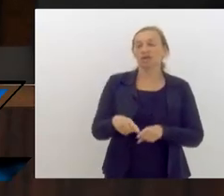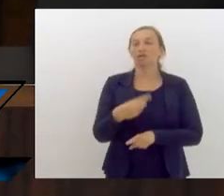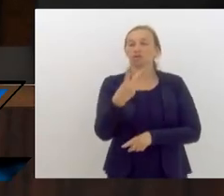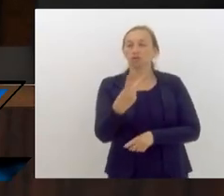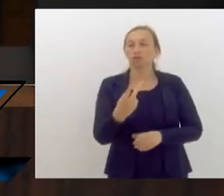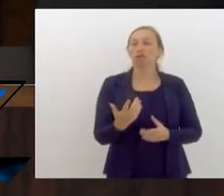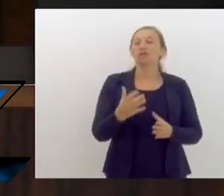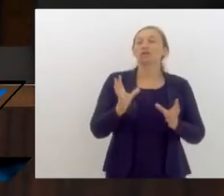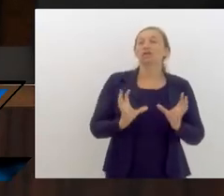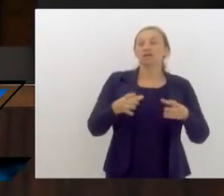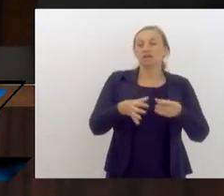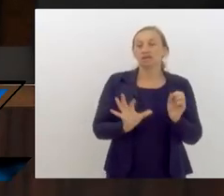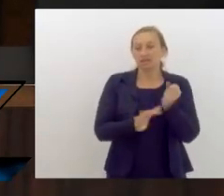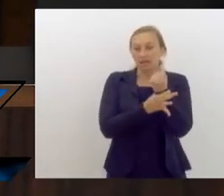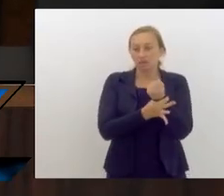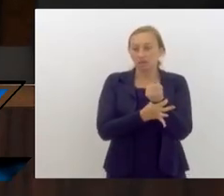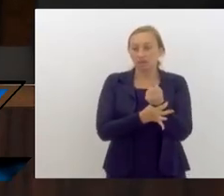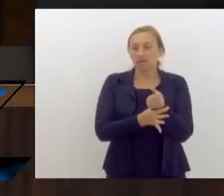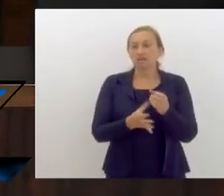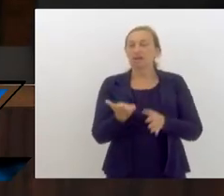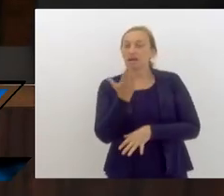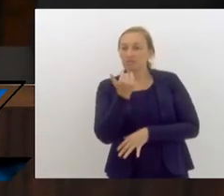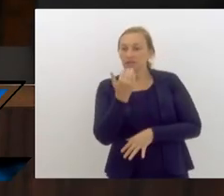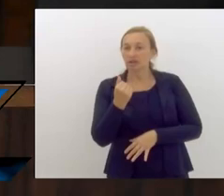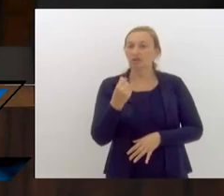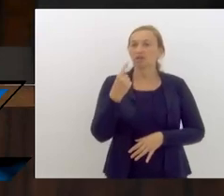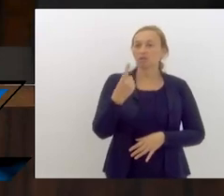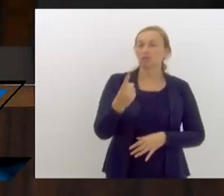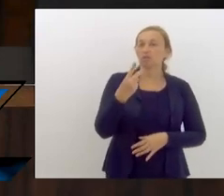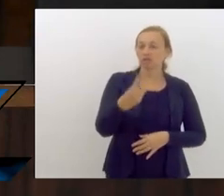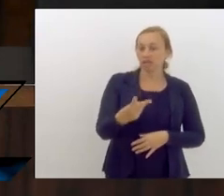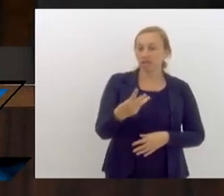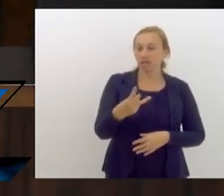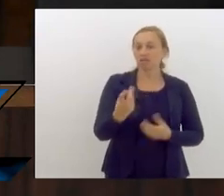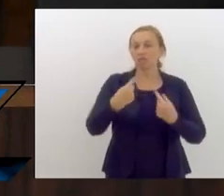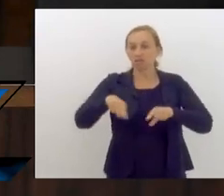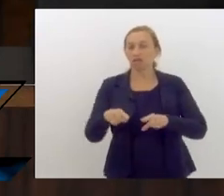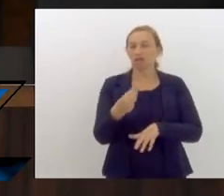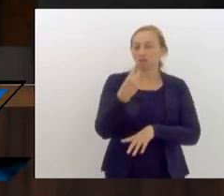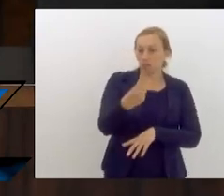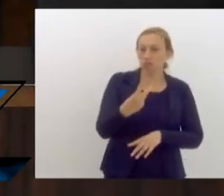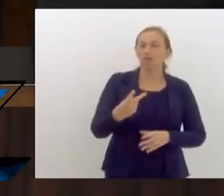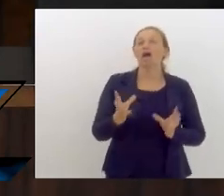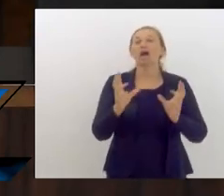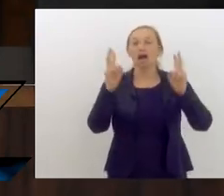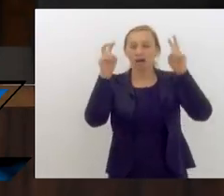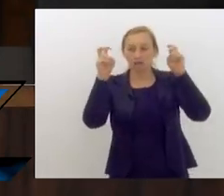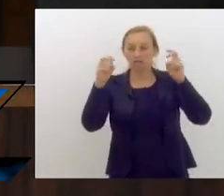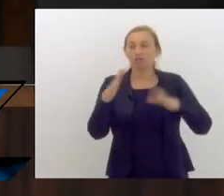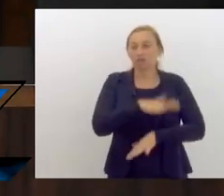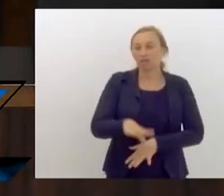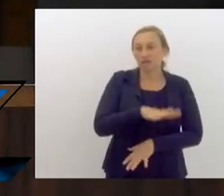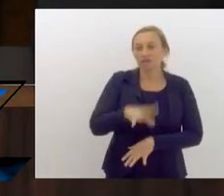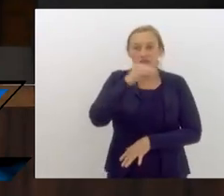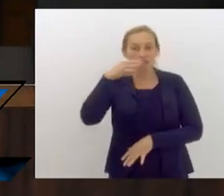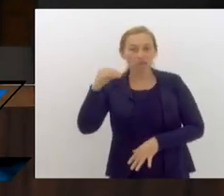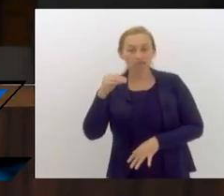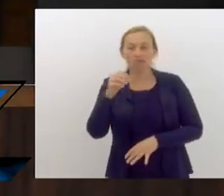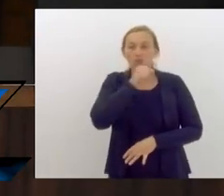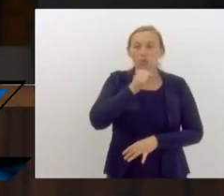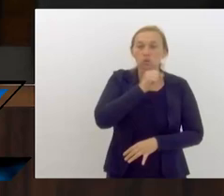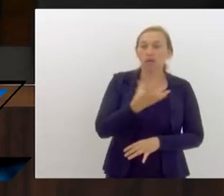alimentar favorável às emendas um e três encontraram emenda número dois de assuntos da Criança e do Adolescente e do Idoso